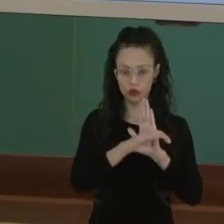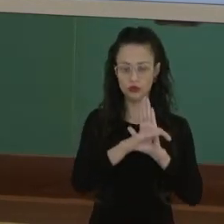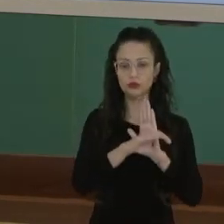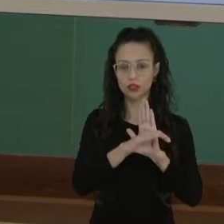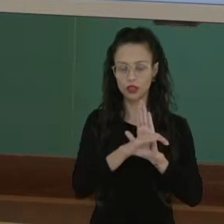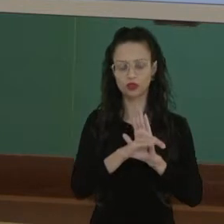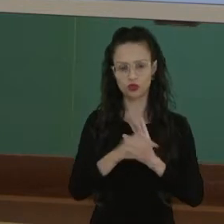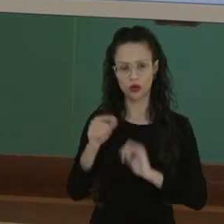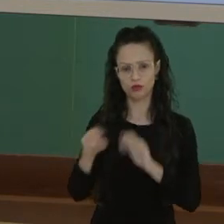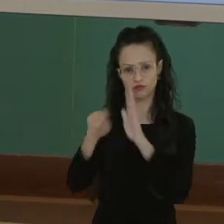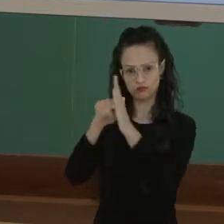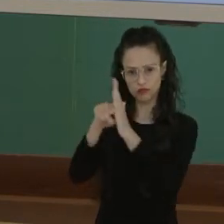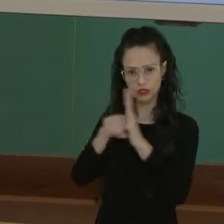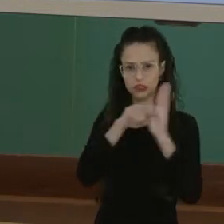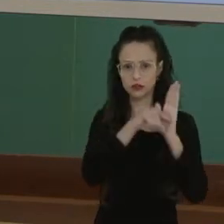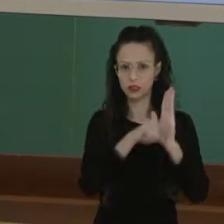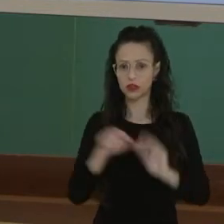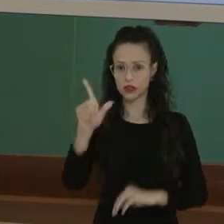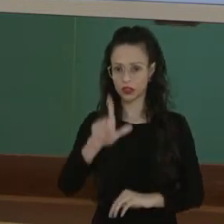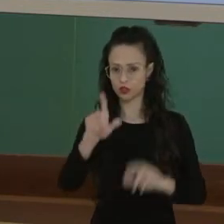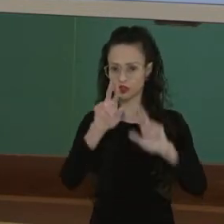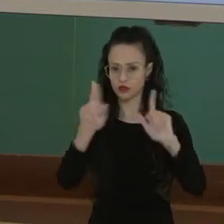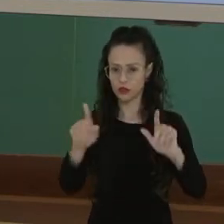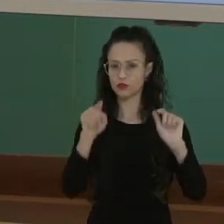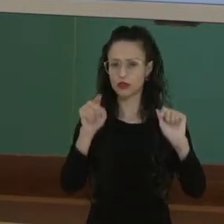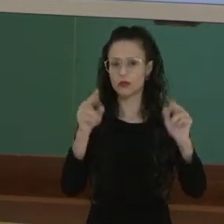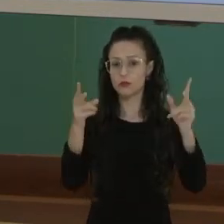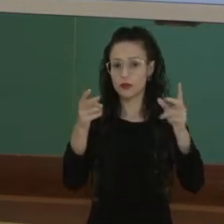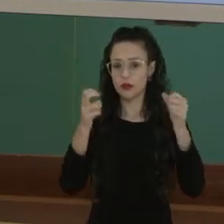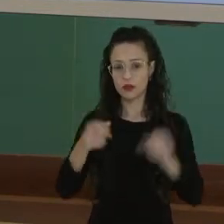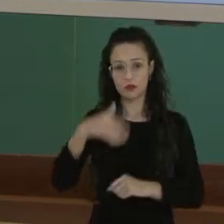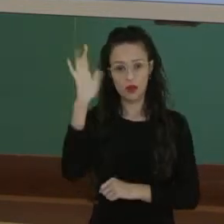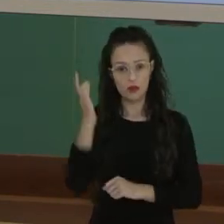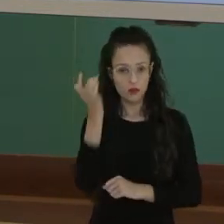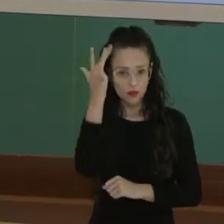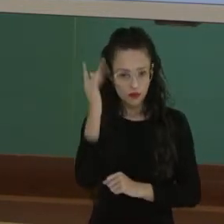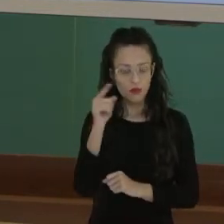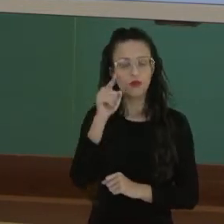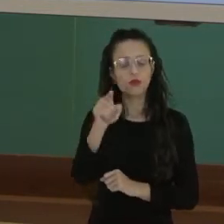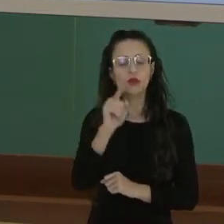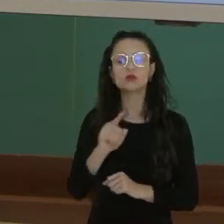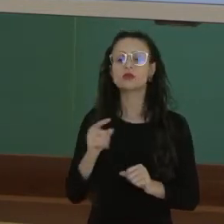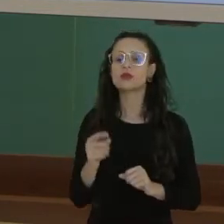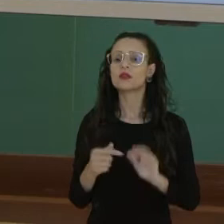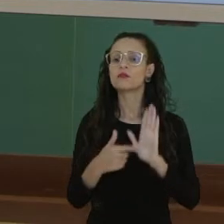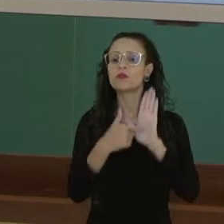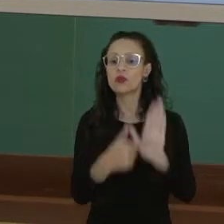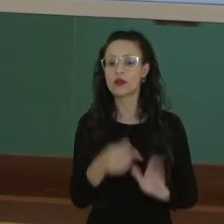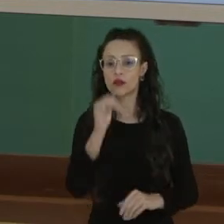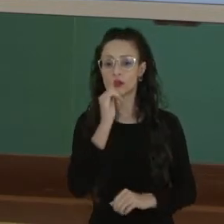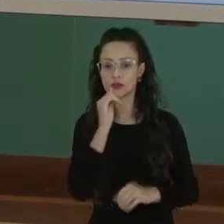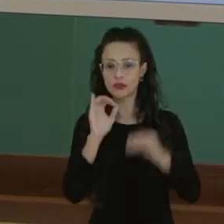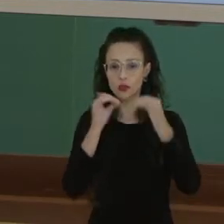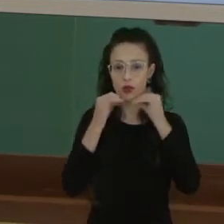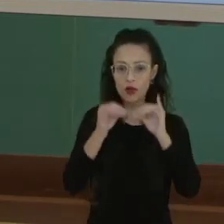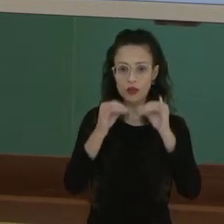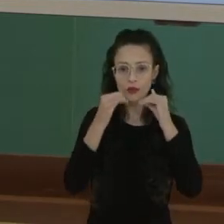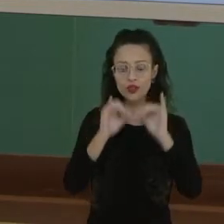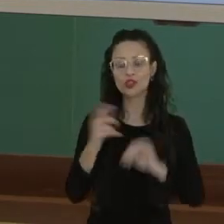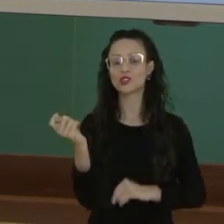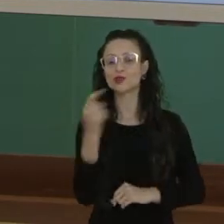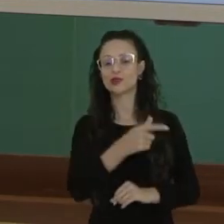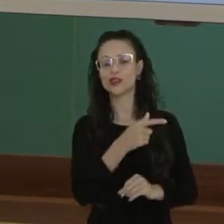literaturas diferentes, que vocês já vão perceber que é muito mais fácil você exemplificar energia do que você